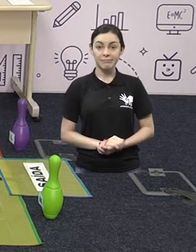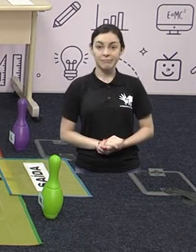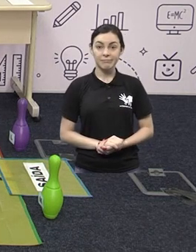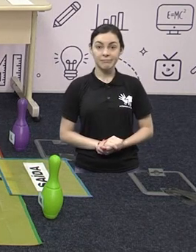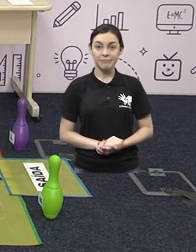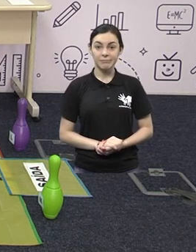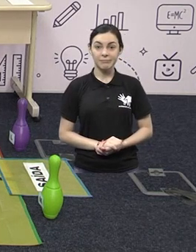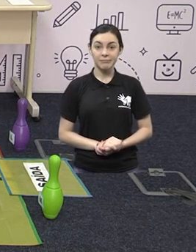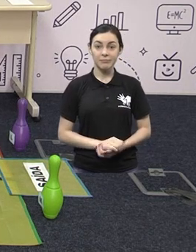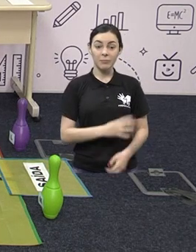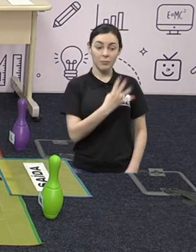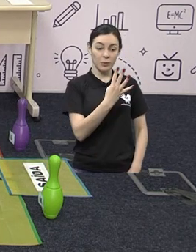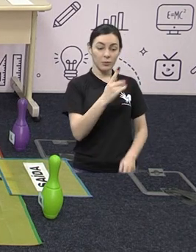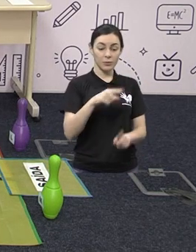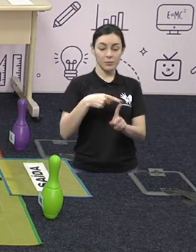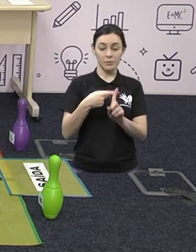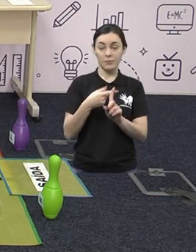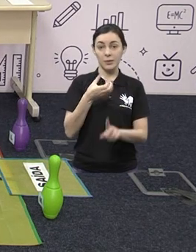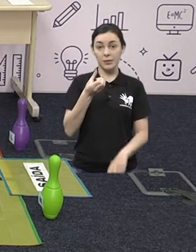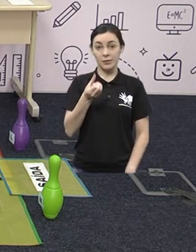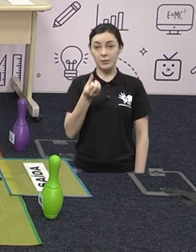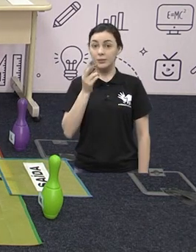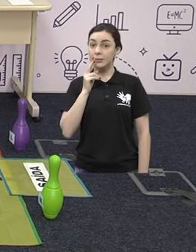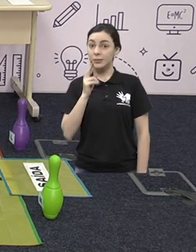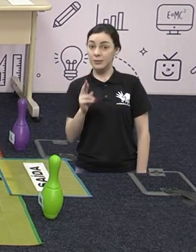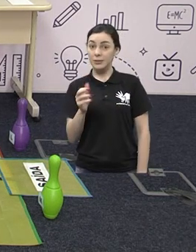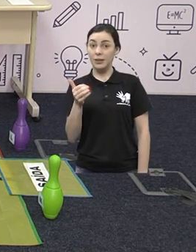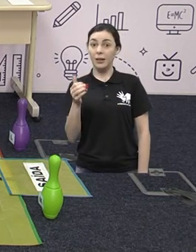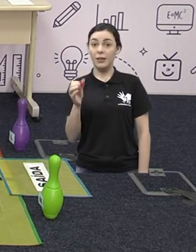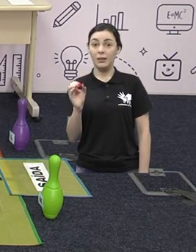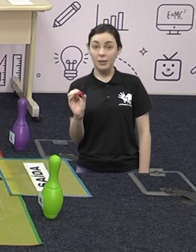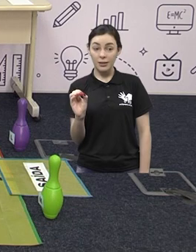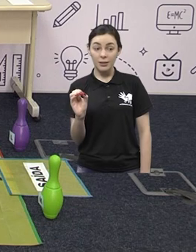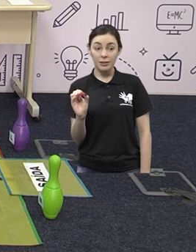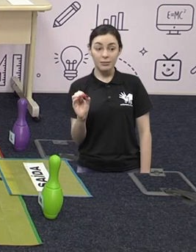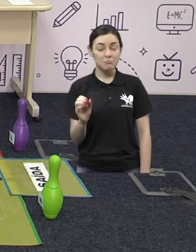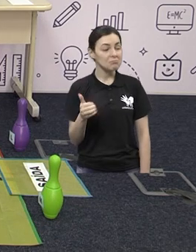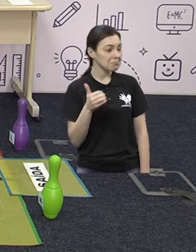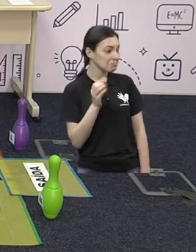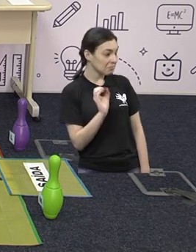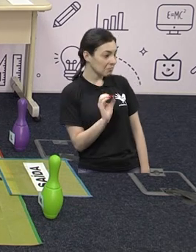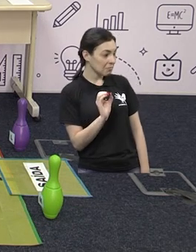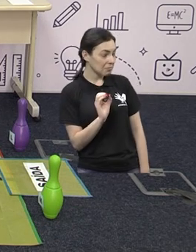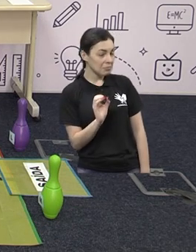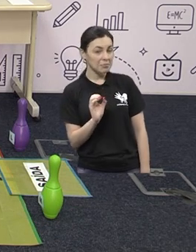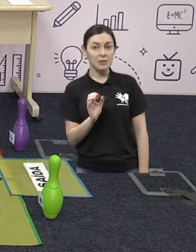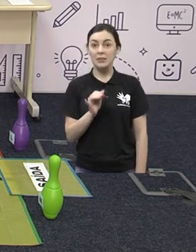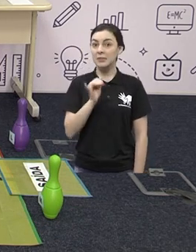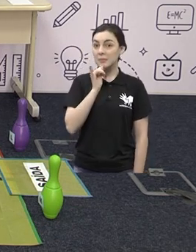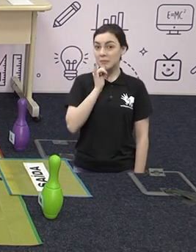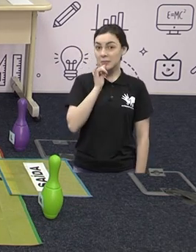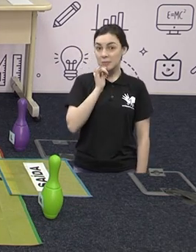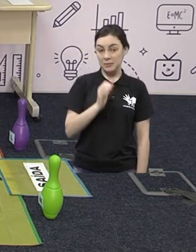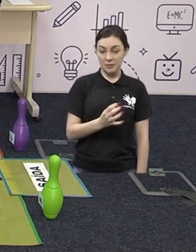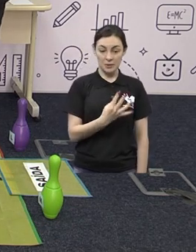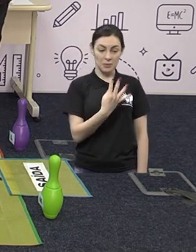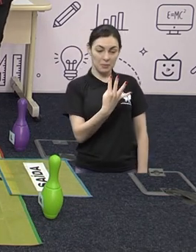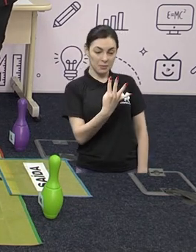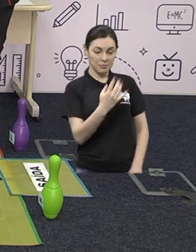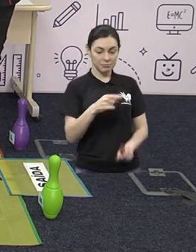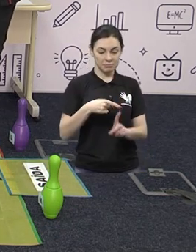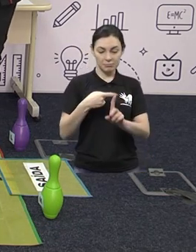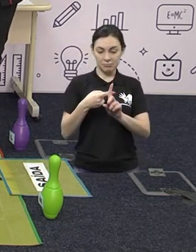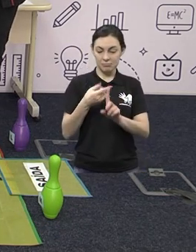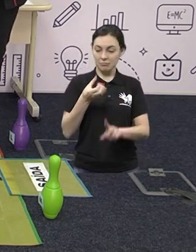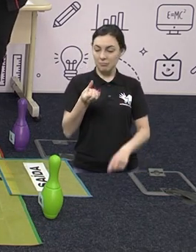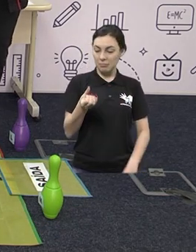soma aqui, ó. 4 mais 6 é igual a? 10. 10. Então, se eu pegar